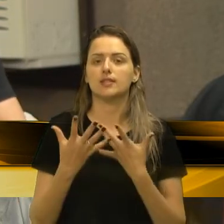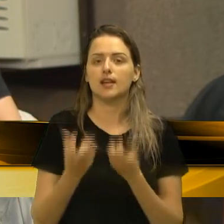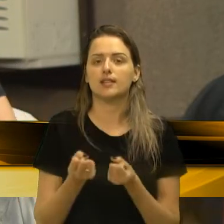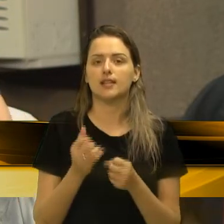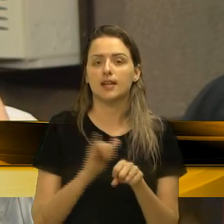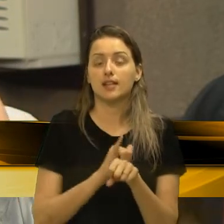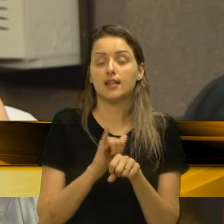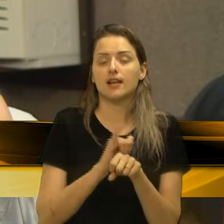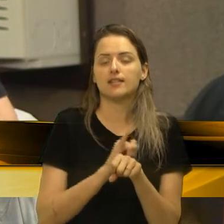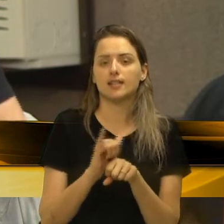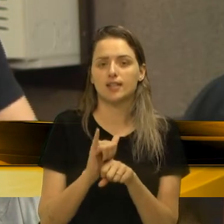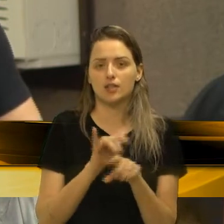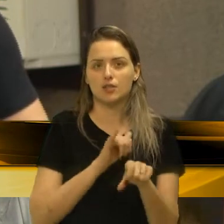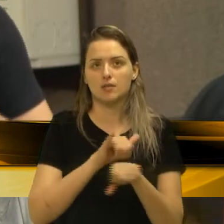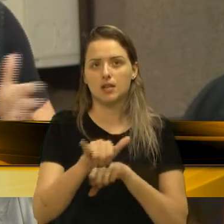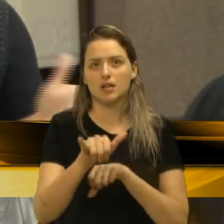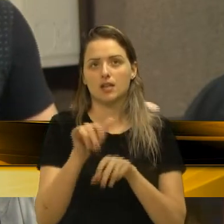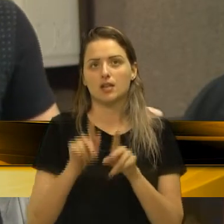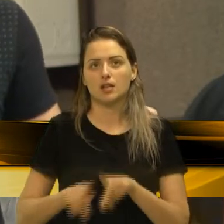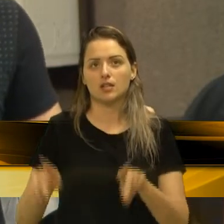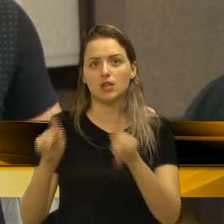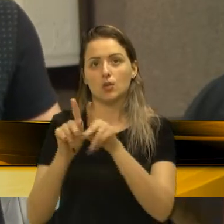do povo. Presidente.